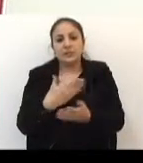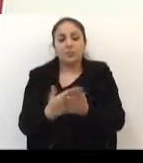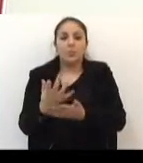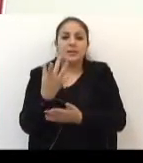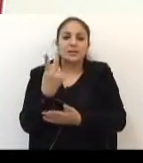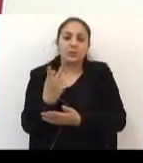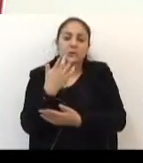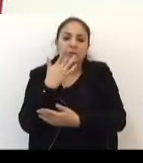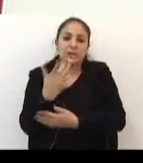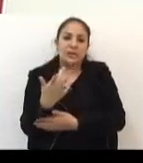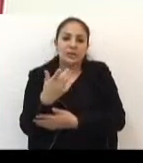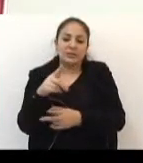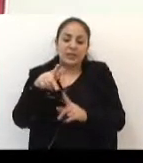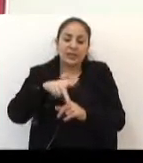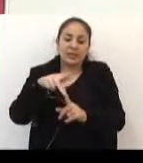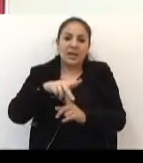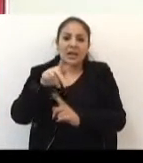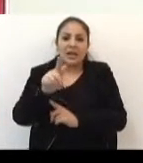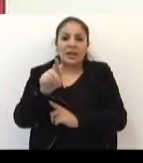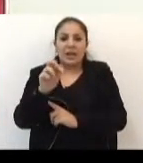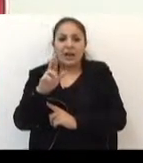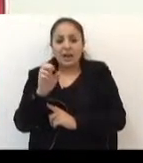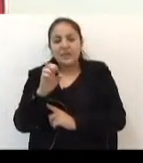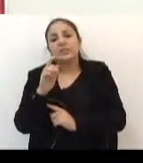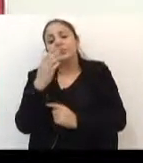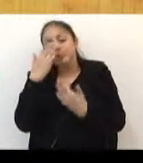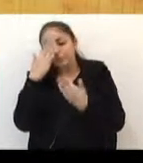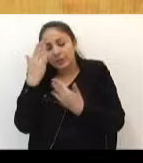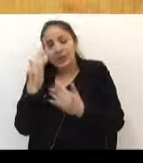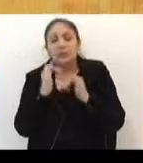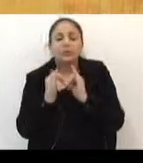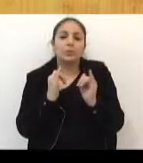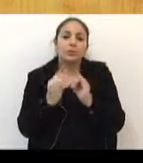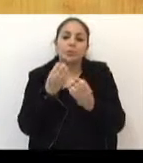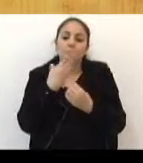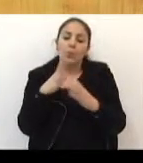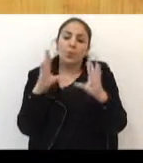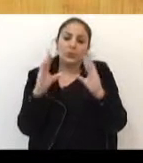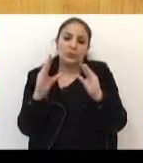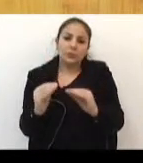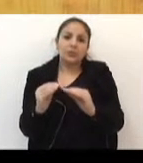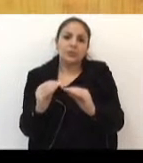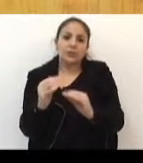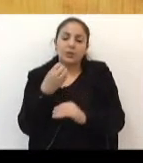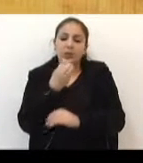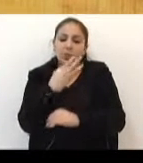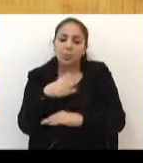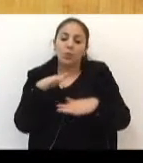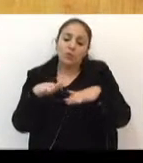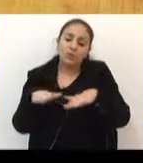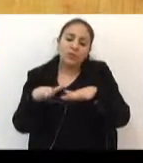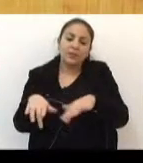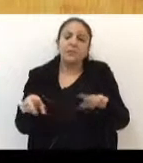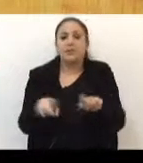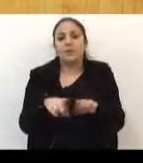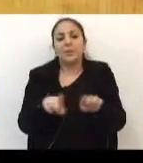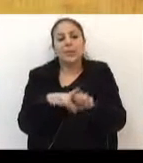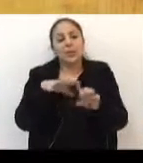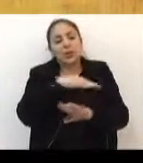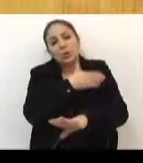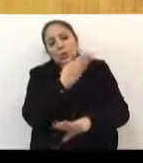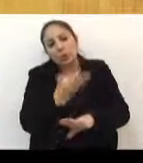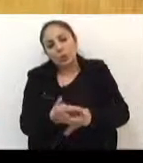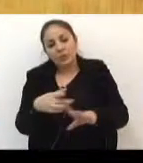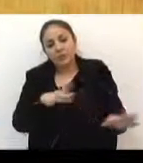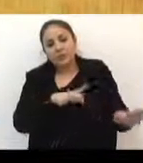horas lá no Parque da Gare. Gilda, obrigada pelas tuas informações, uma ótima noite e um bom desfile, além de toda a semana que a gente ainda